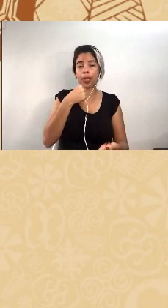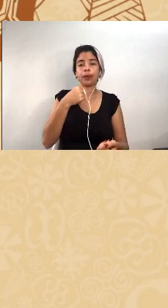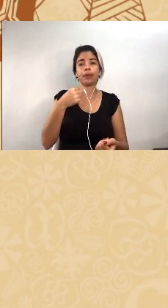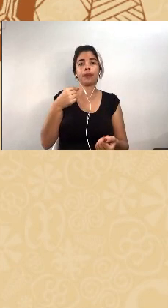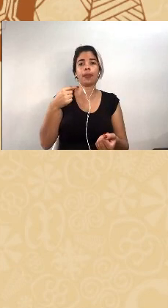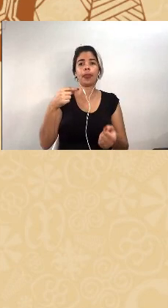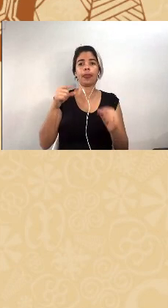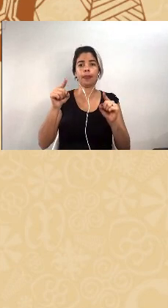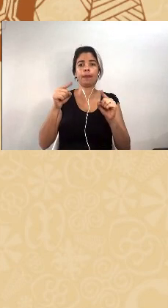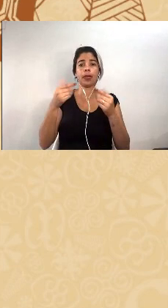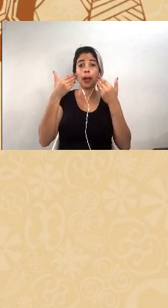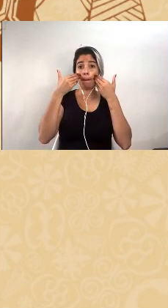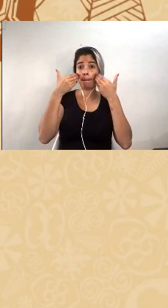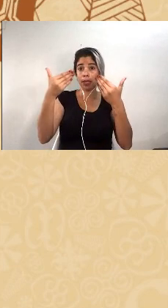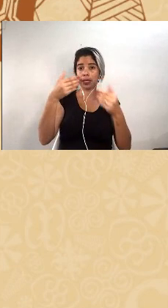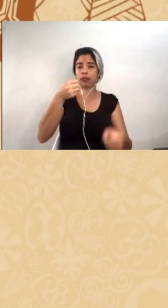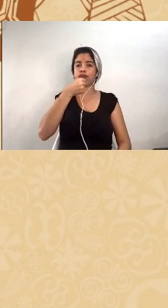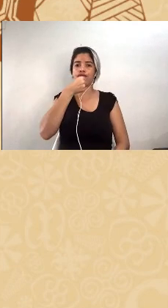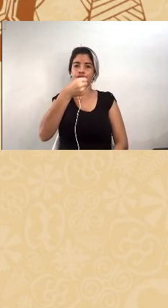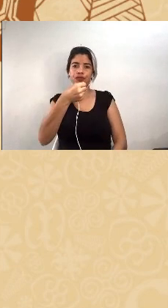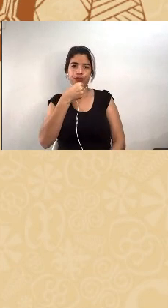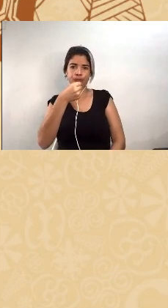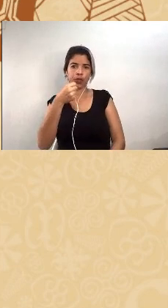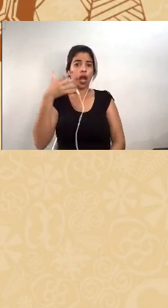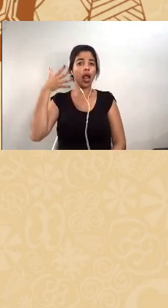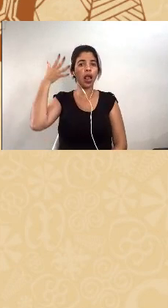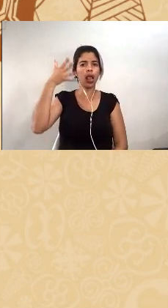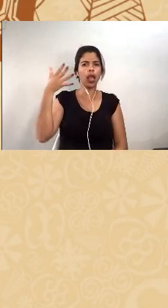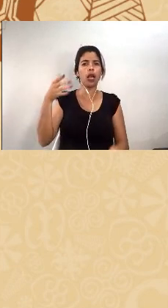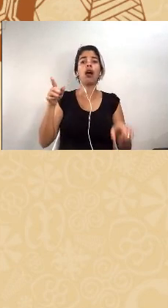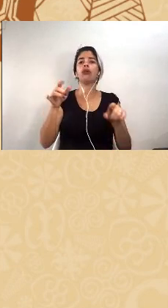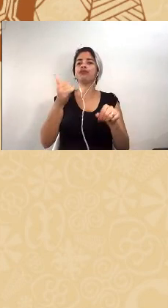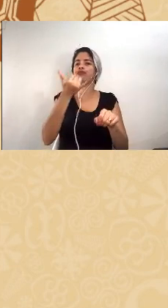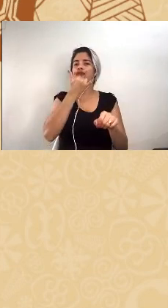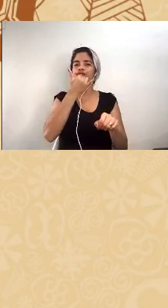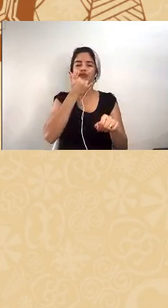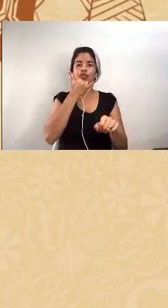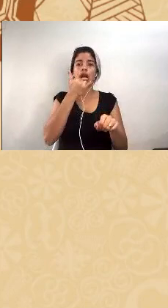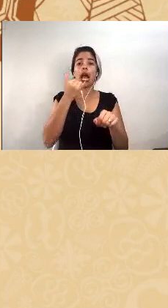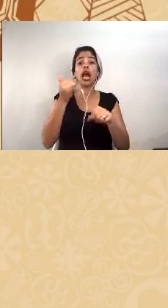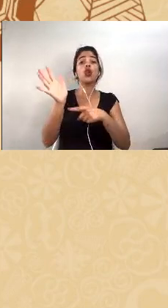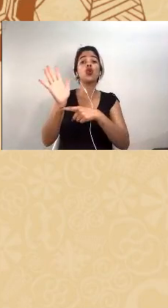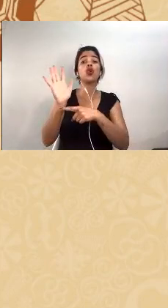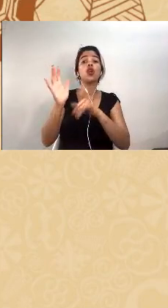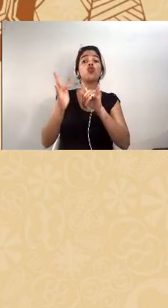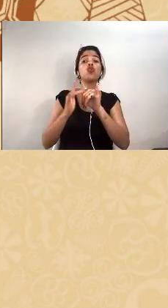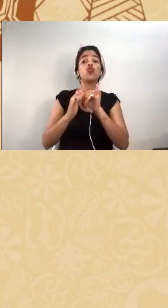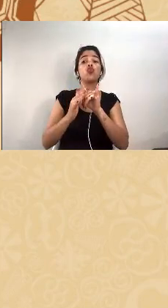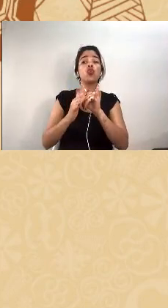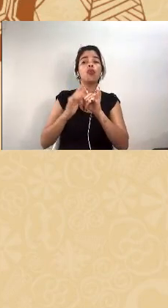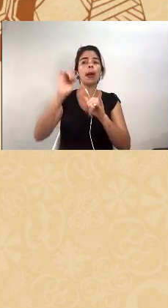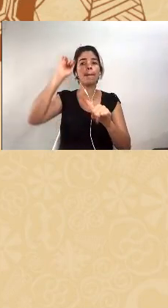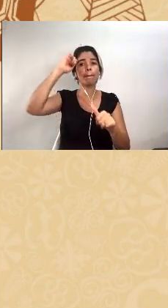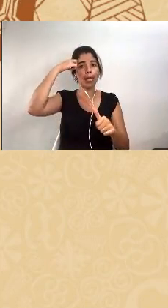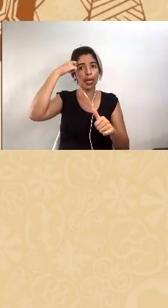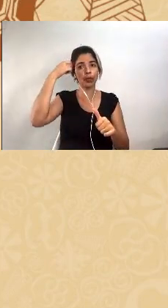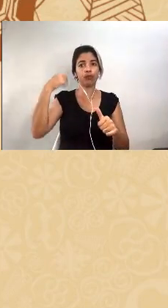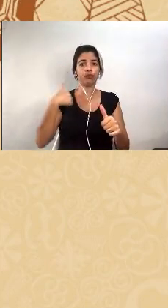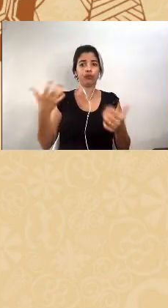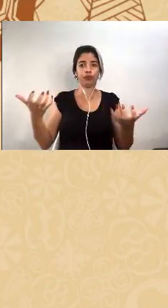é apresentador de TV, né, ele é youtuber, ele é negro, e eu queria